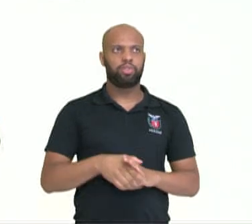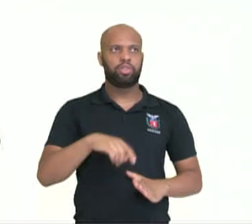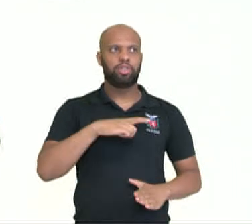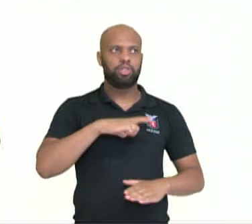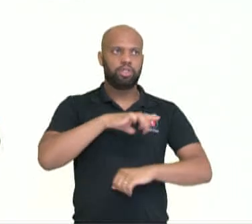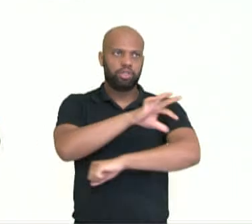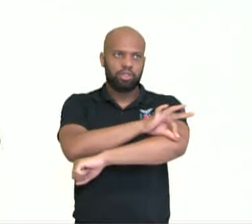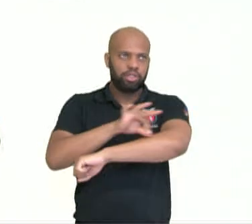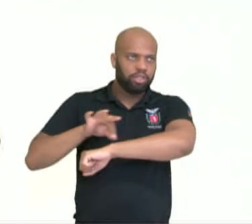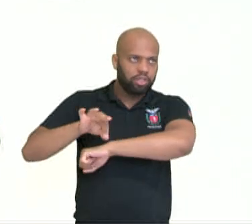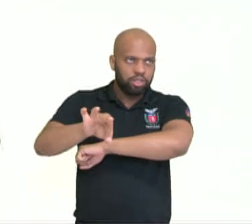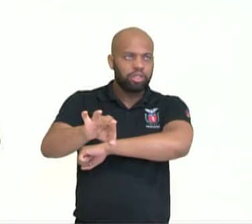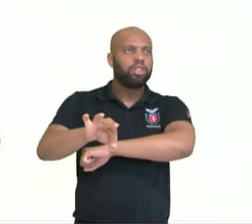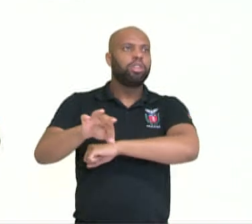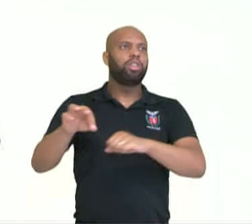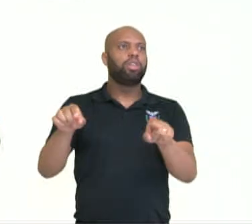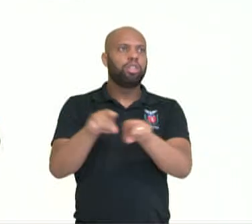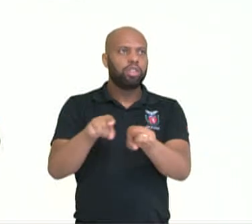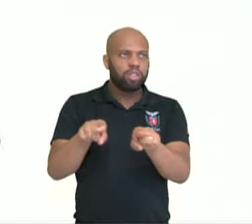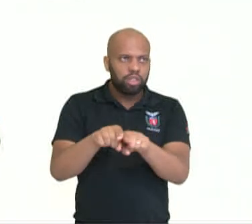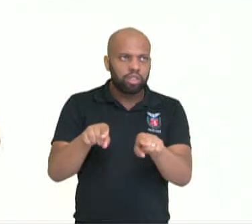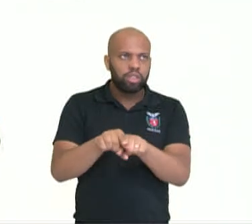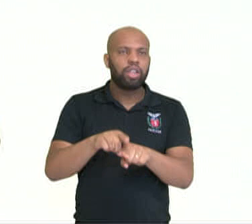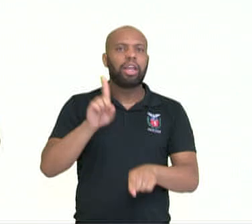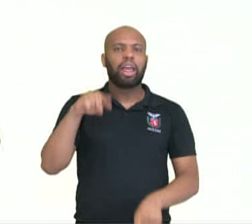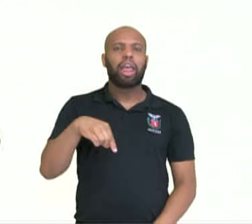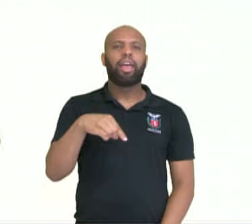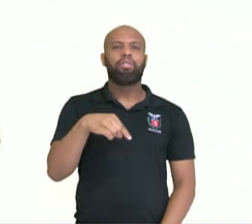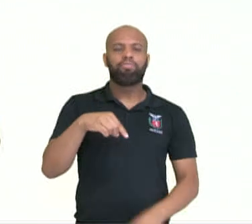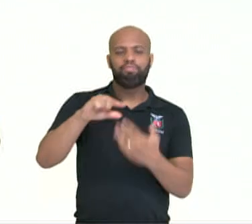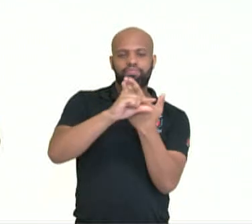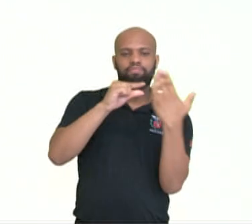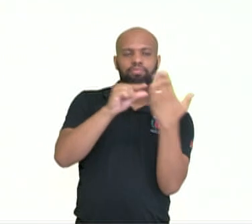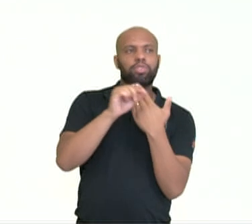arquitetura, tá? Aqui do Gattamelata do Donatello, né?